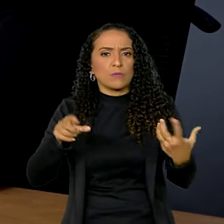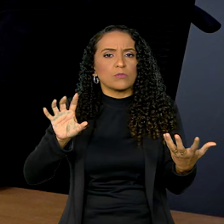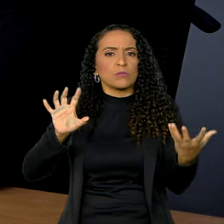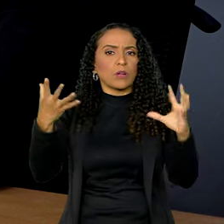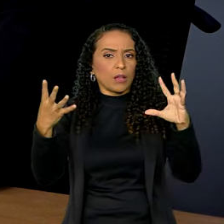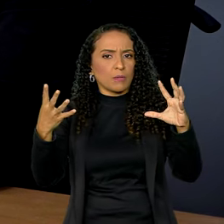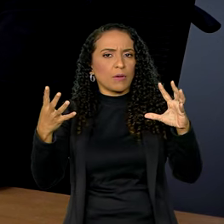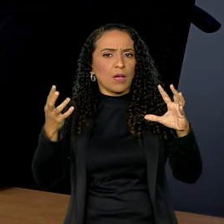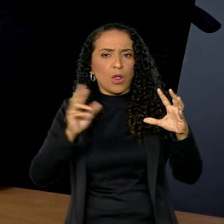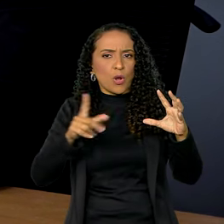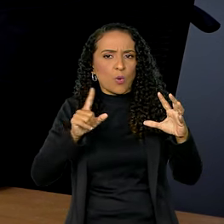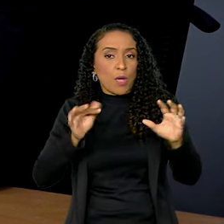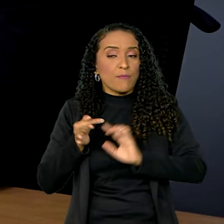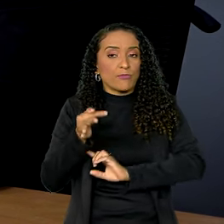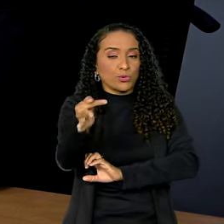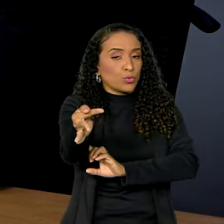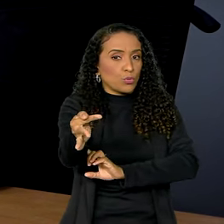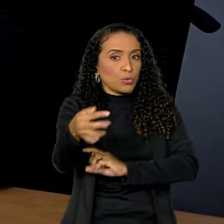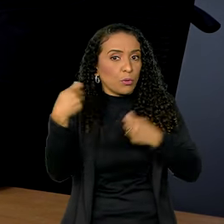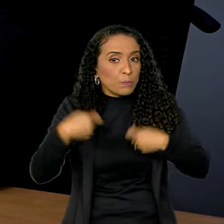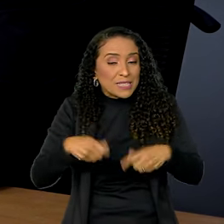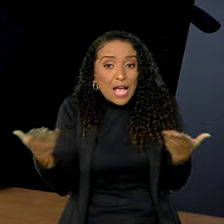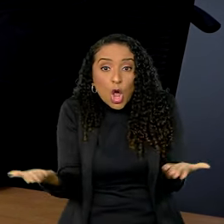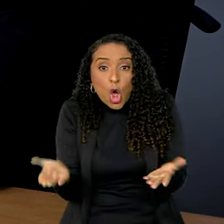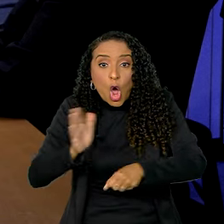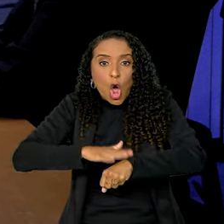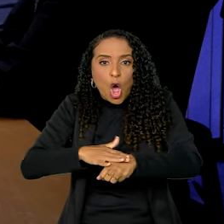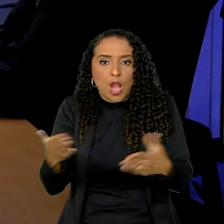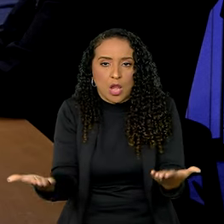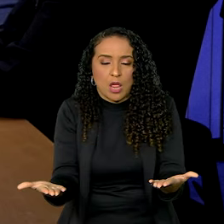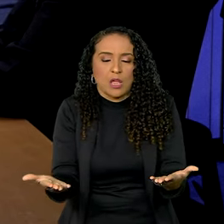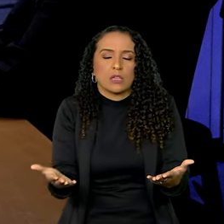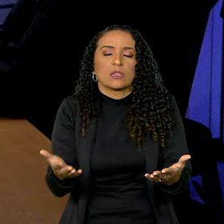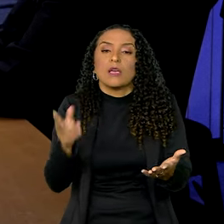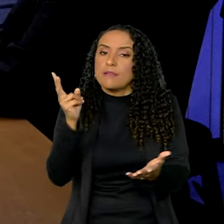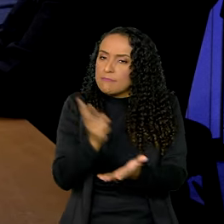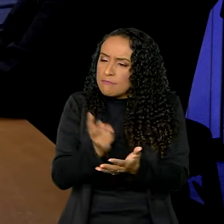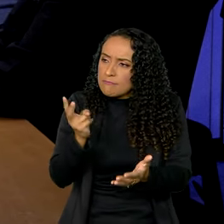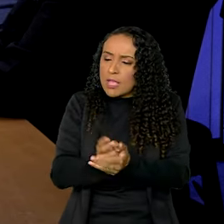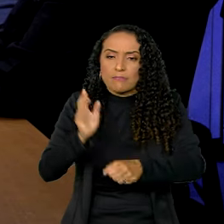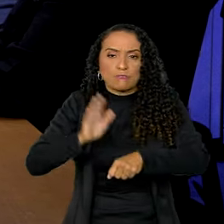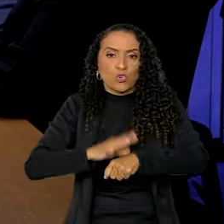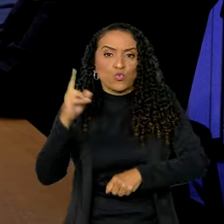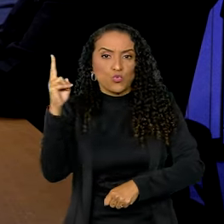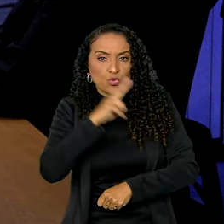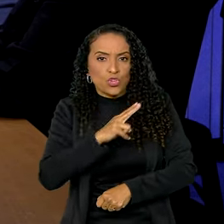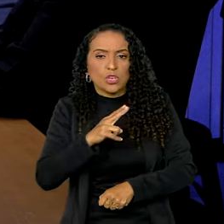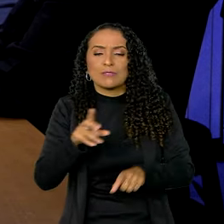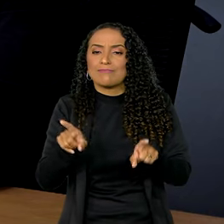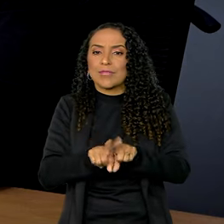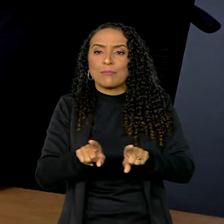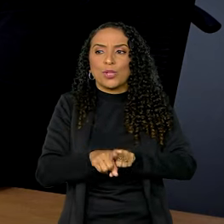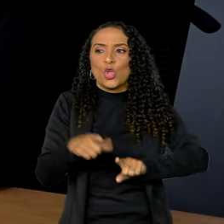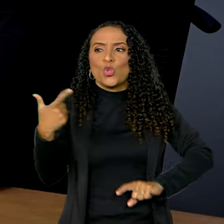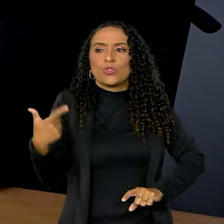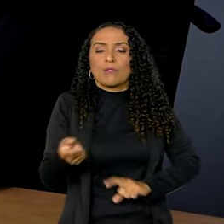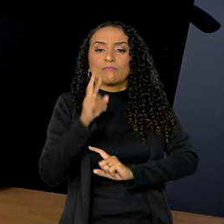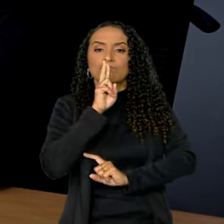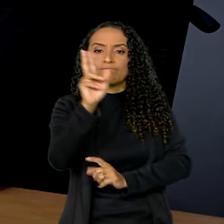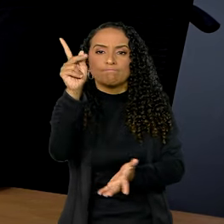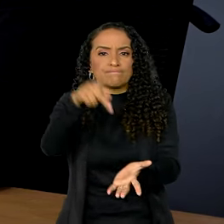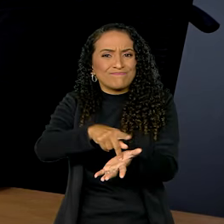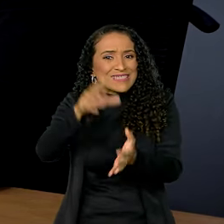clima que não é alguma coisa pro Futuro nós temos que fazer agora e mesmo ação urgente neste momento também não tem resultados